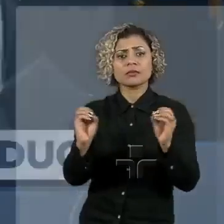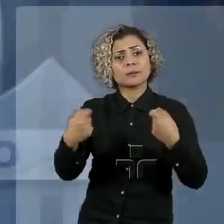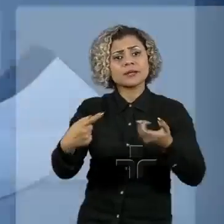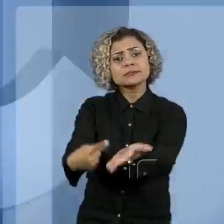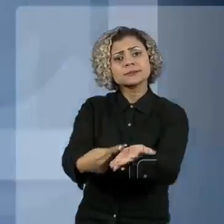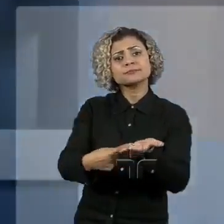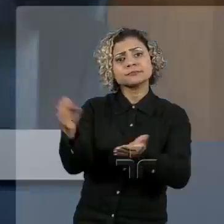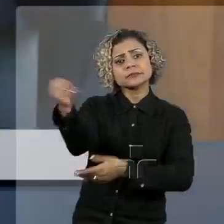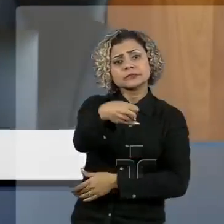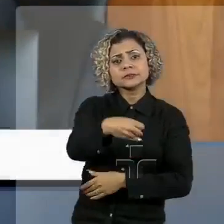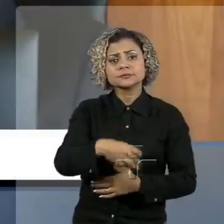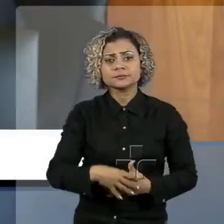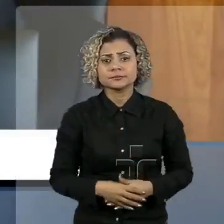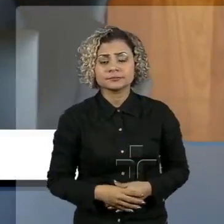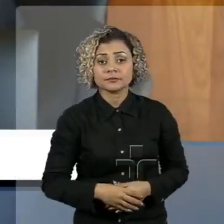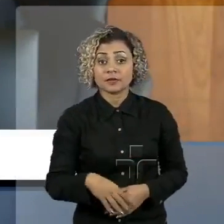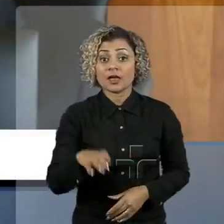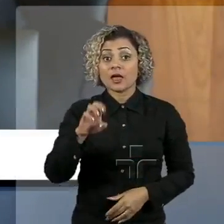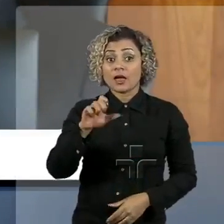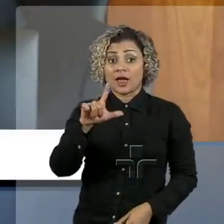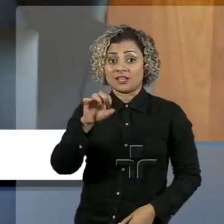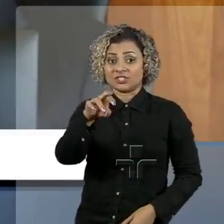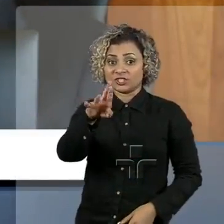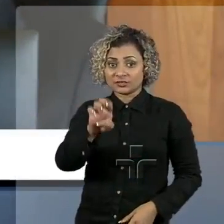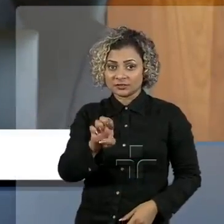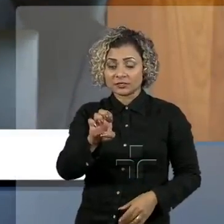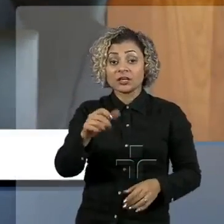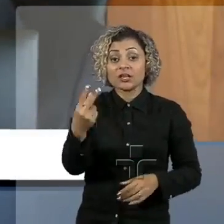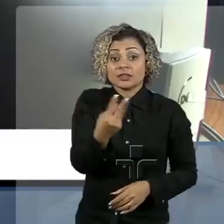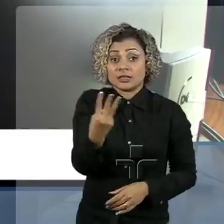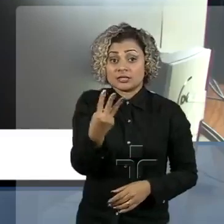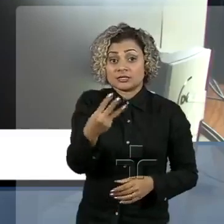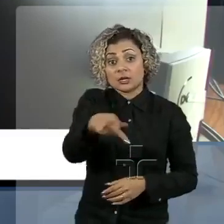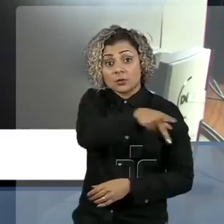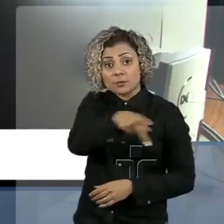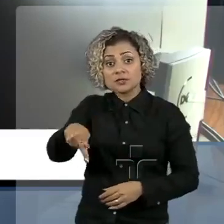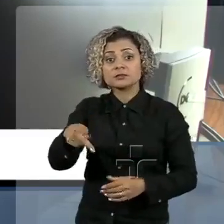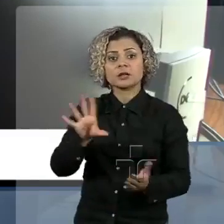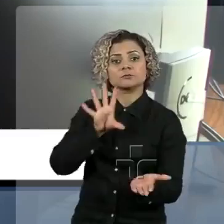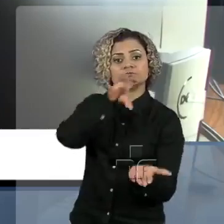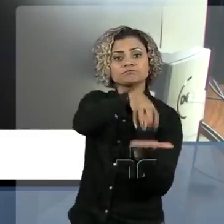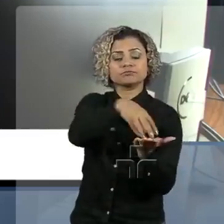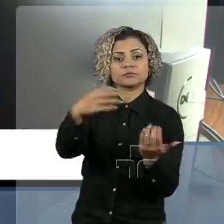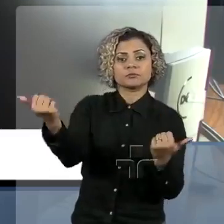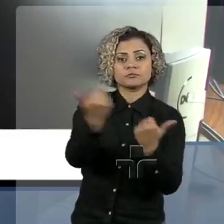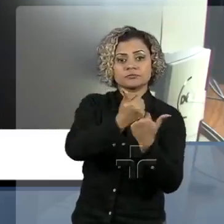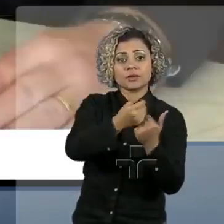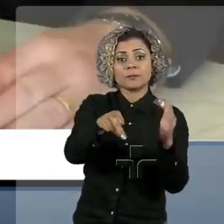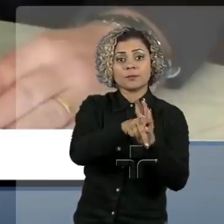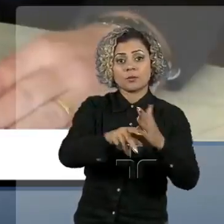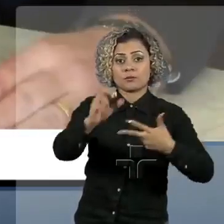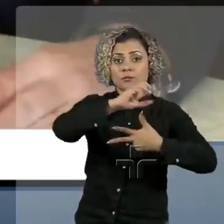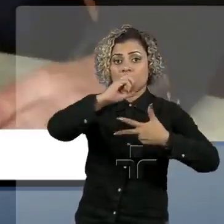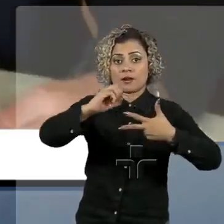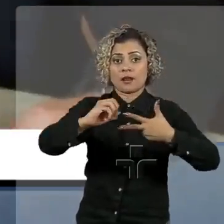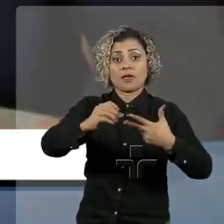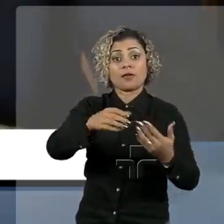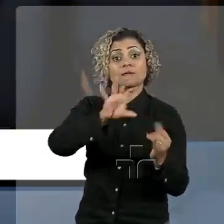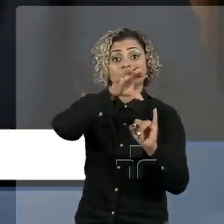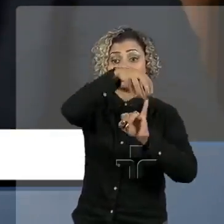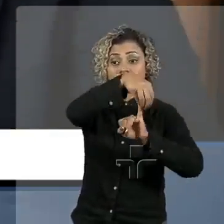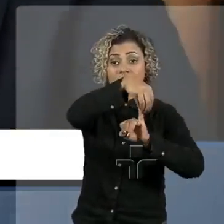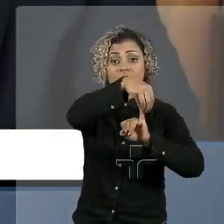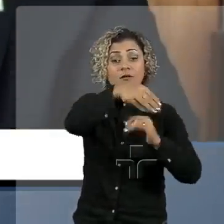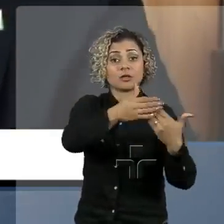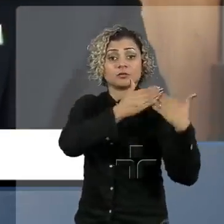conchavos. Alexandre Lopes, terceiro presidente a assumir o instituto responsável pelo Enem este ano, é formado